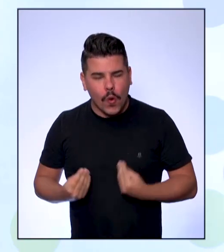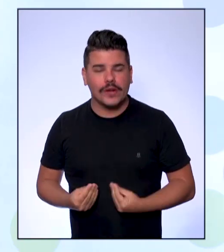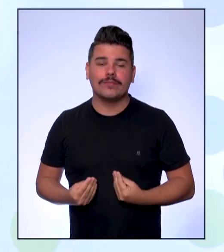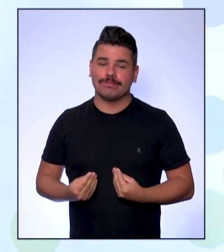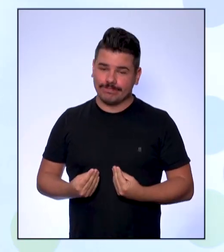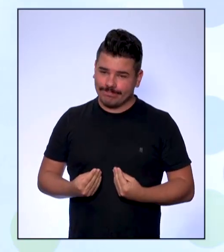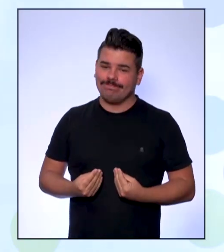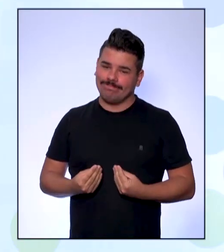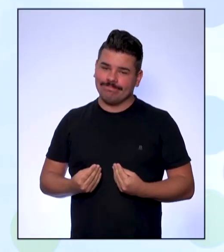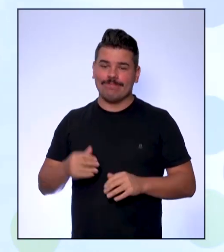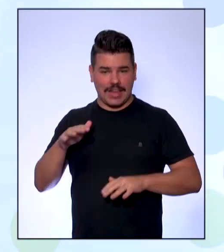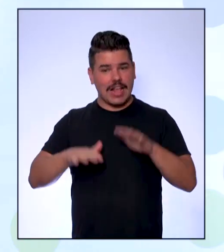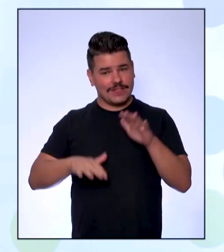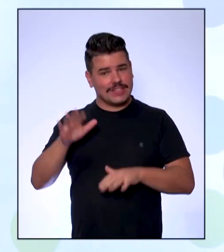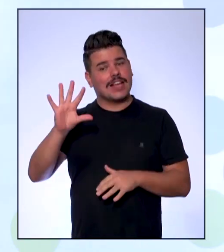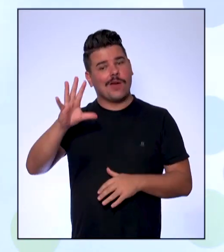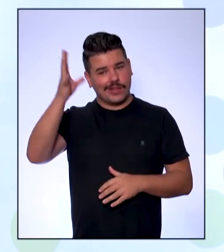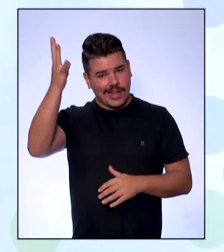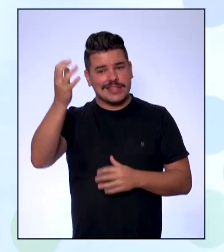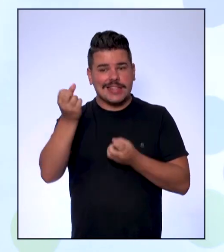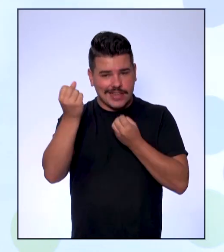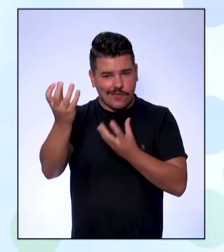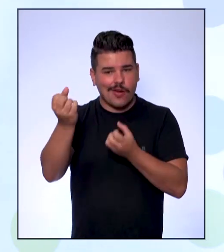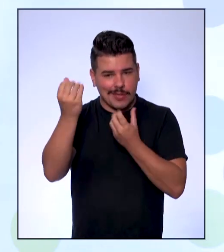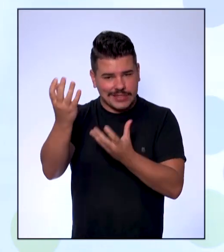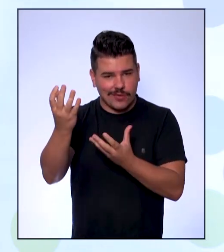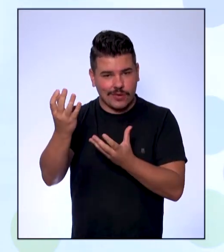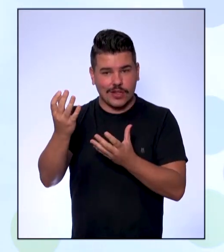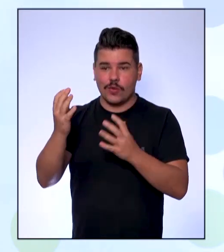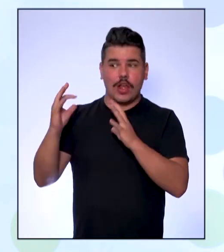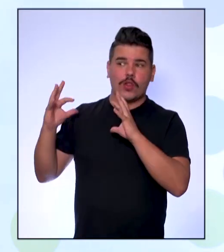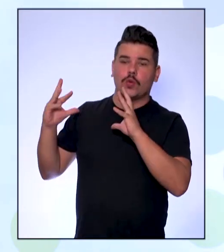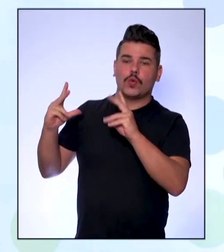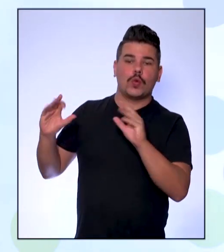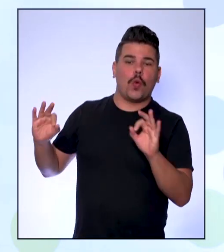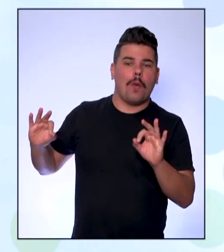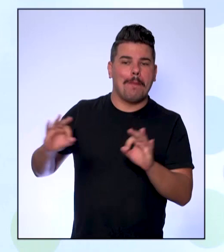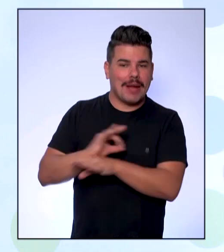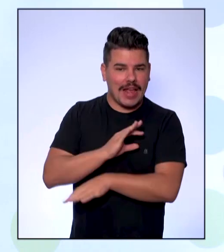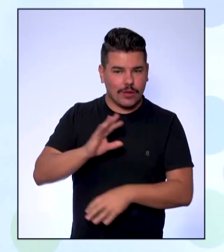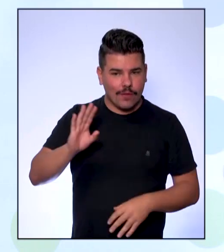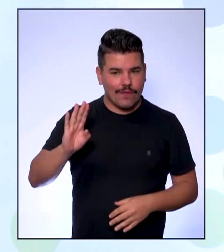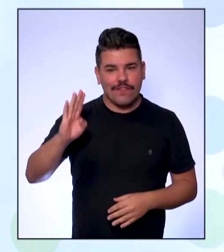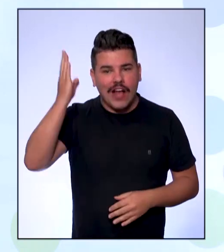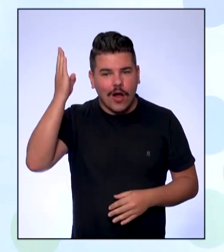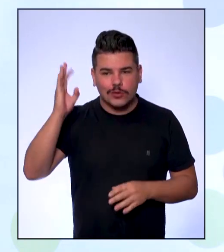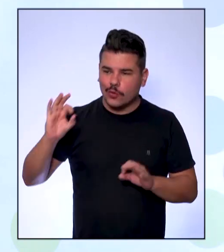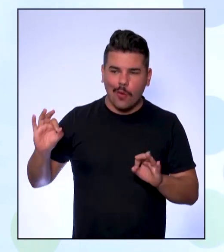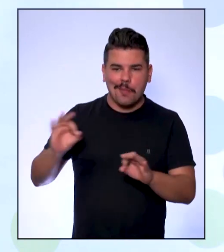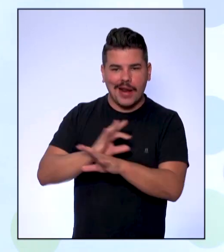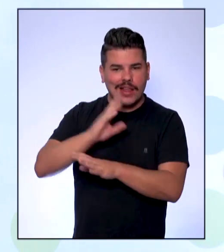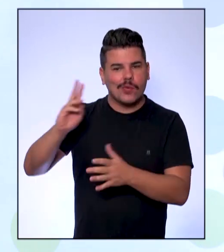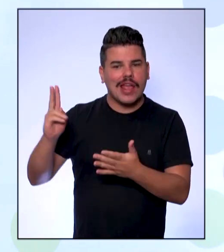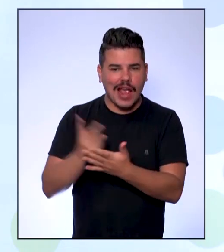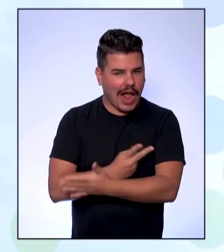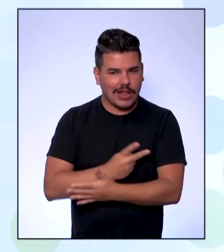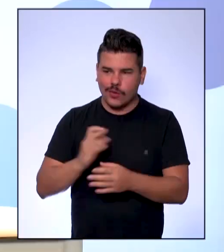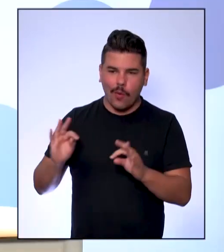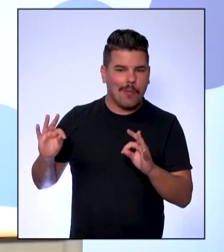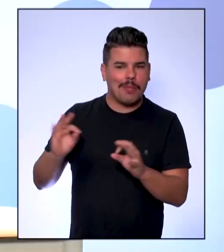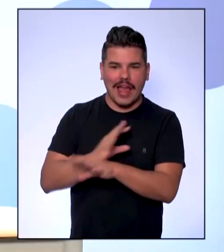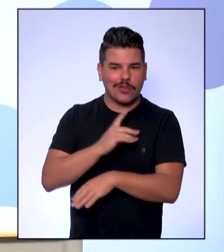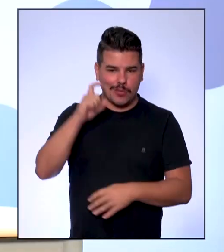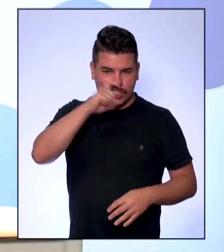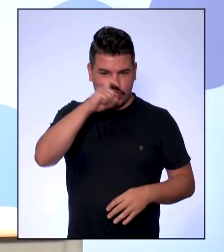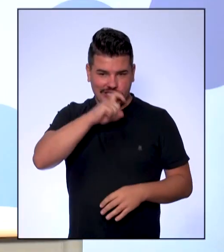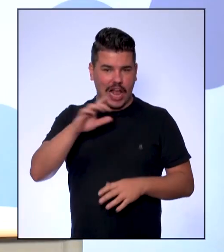erro, tá? Então, não só necessariamente são notícias completamente falsas, né? Você tem alguma